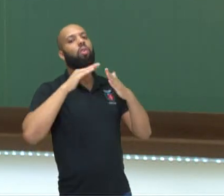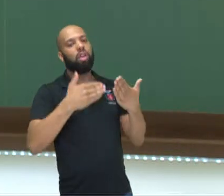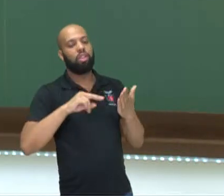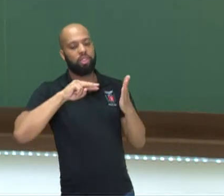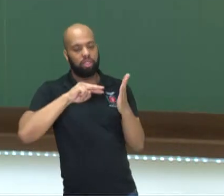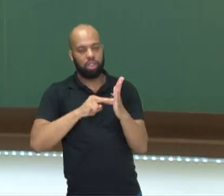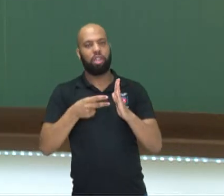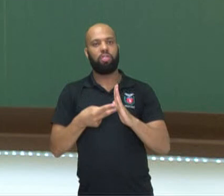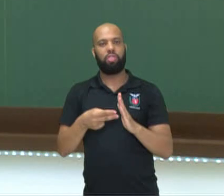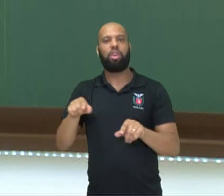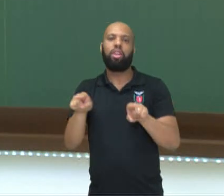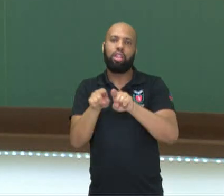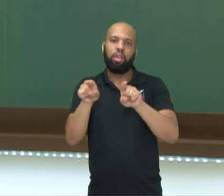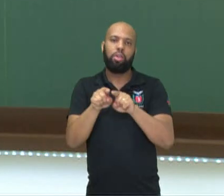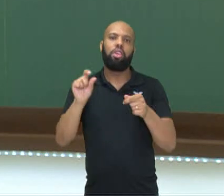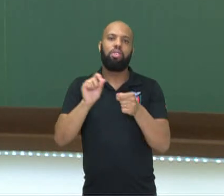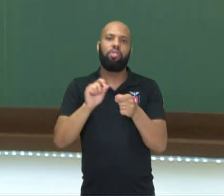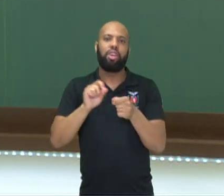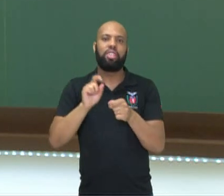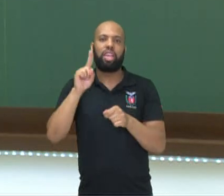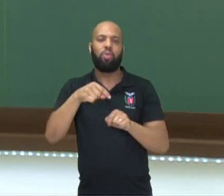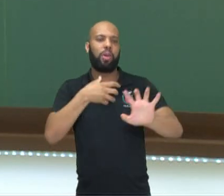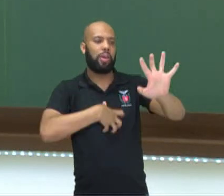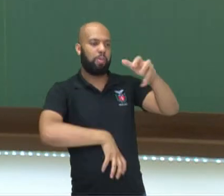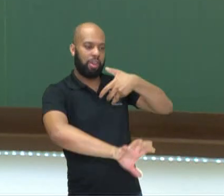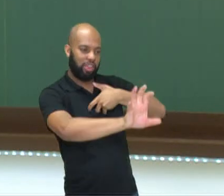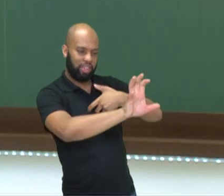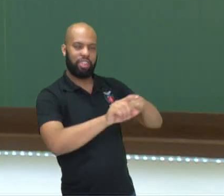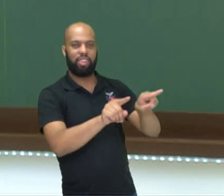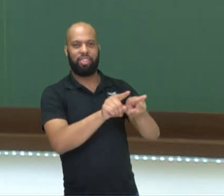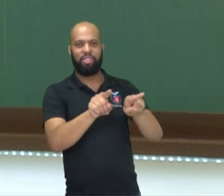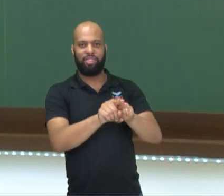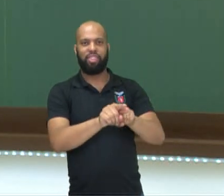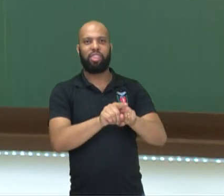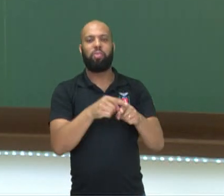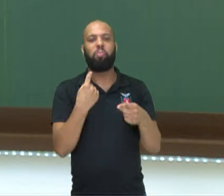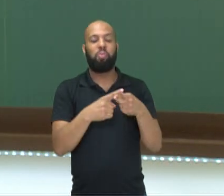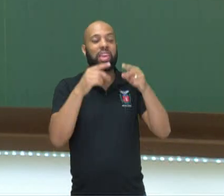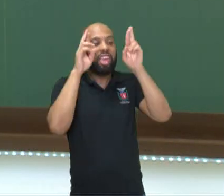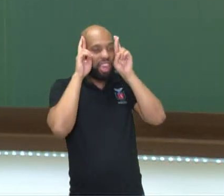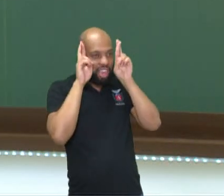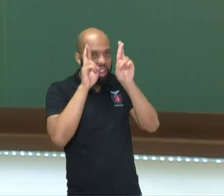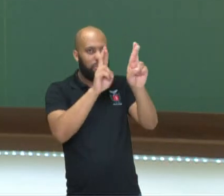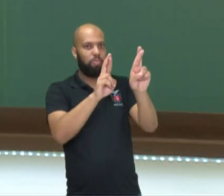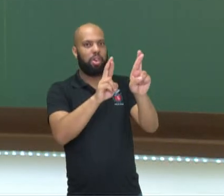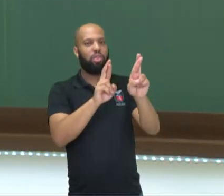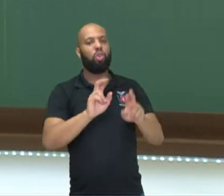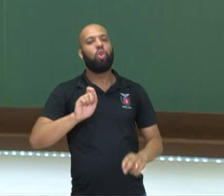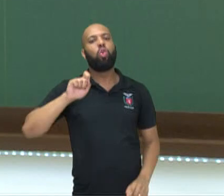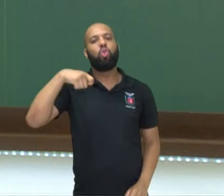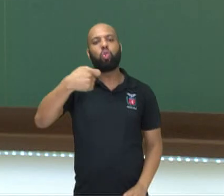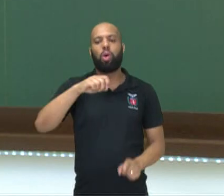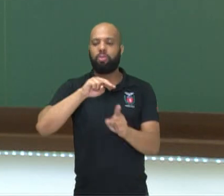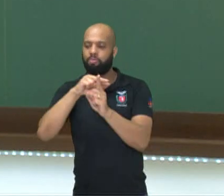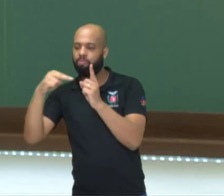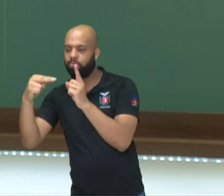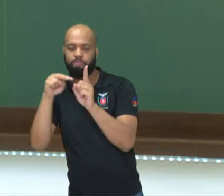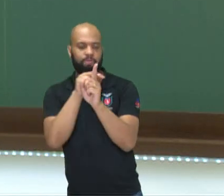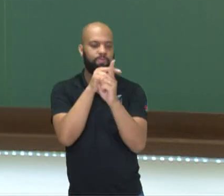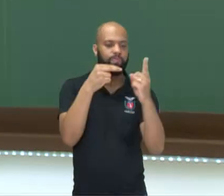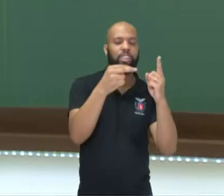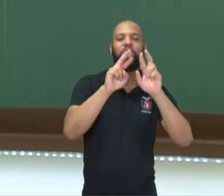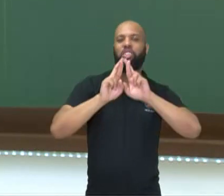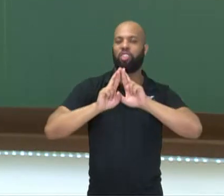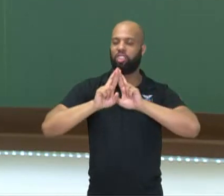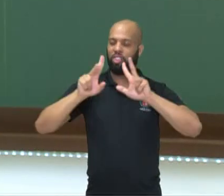estamos também exercendo a nossa empatia, o nosso respeito com relação às diferentes